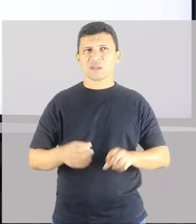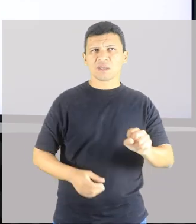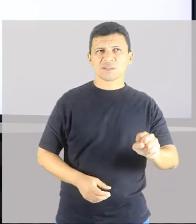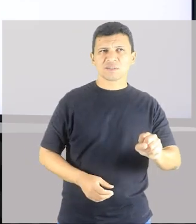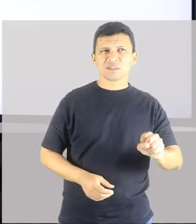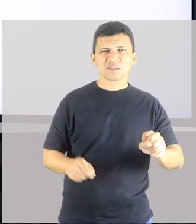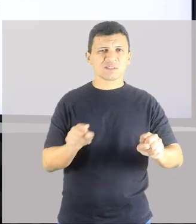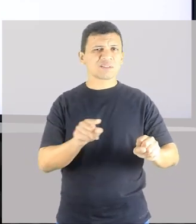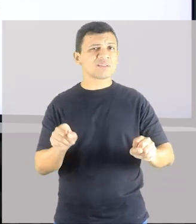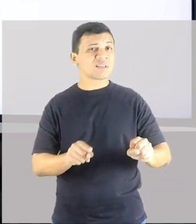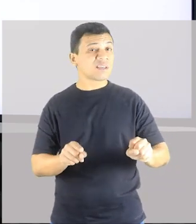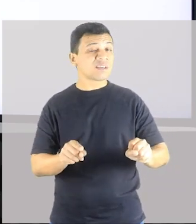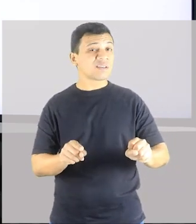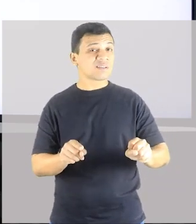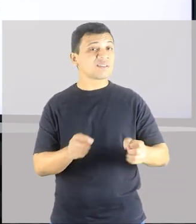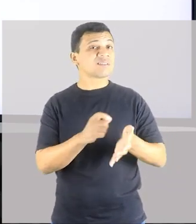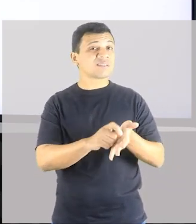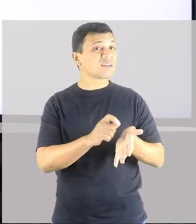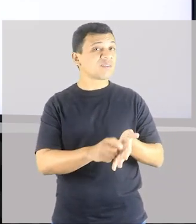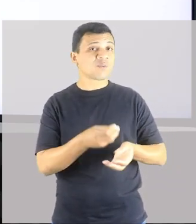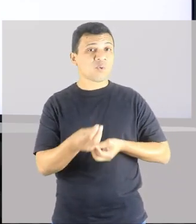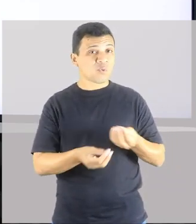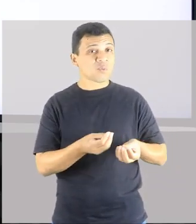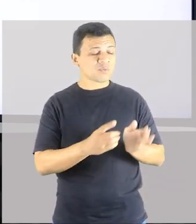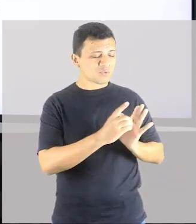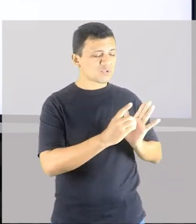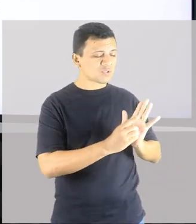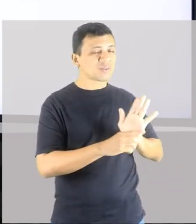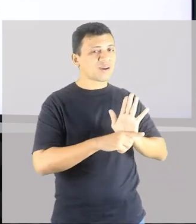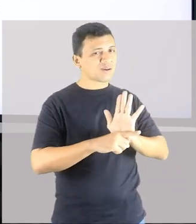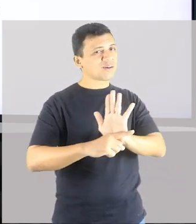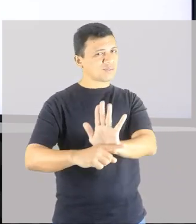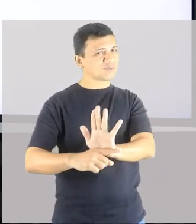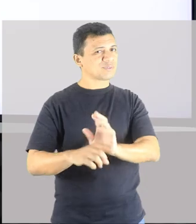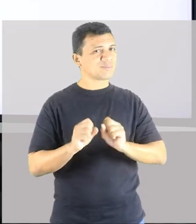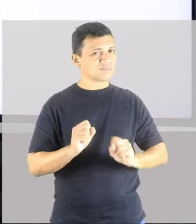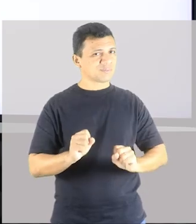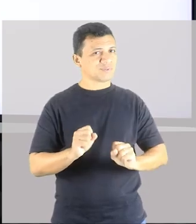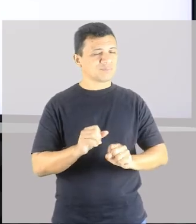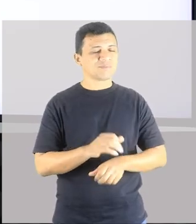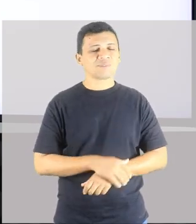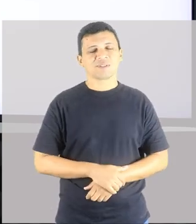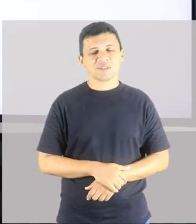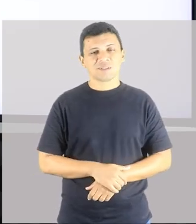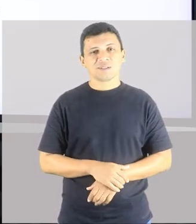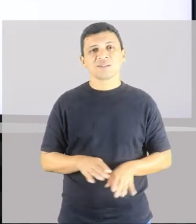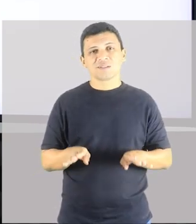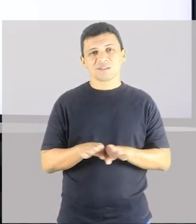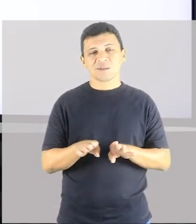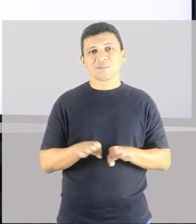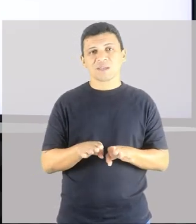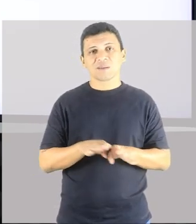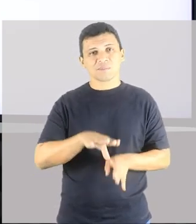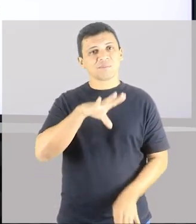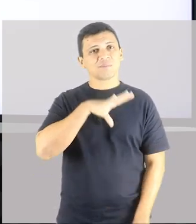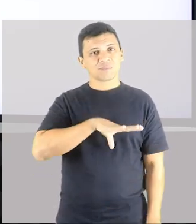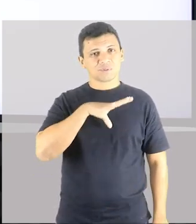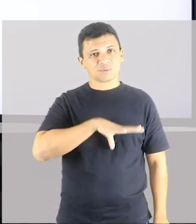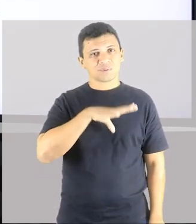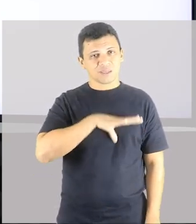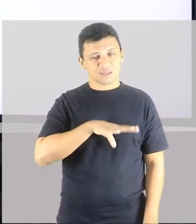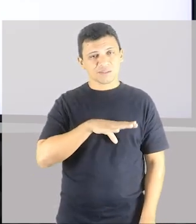S, será que é com Z? Então, o dicionário pode te ajudar nessa perspectiva. Isso vale tanto para a questão da língua